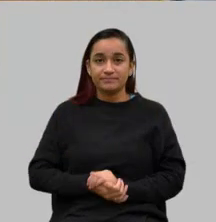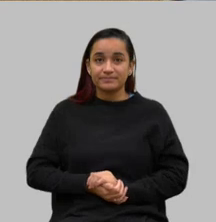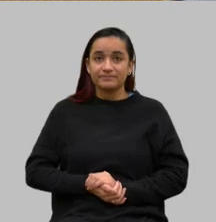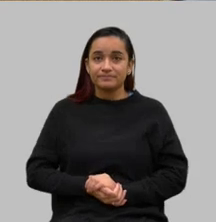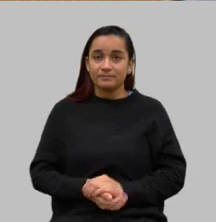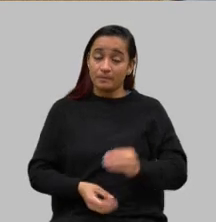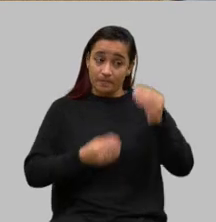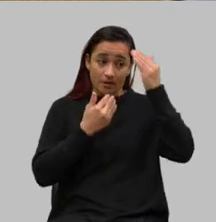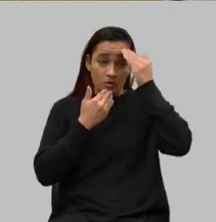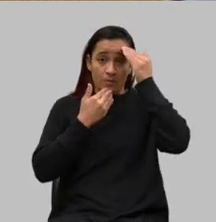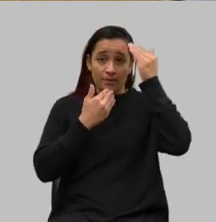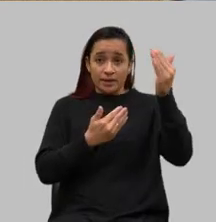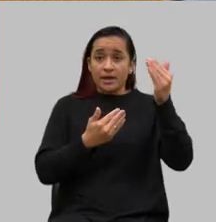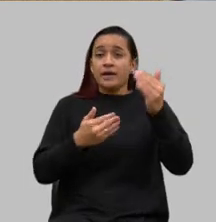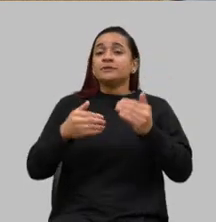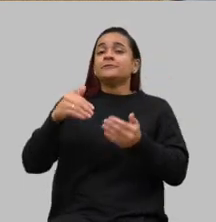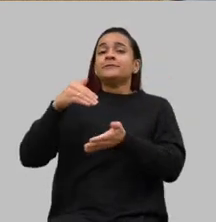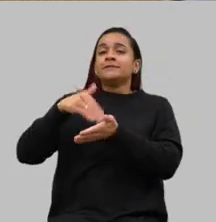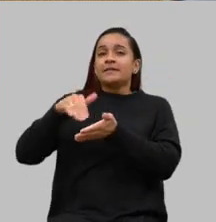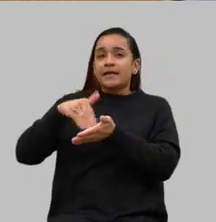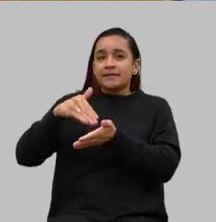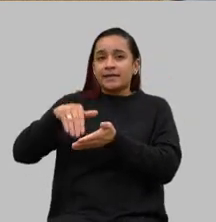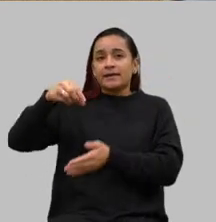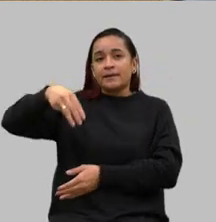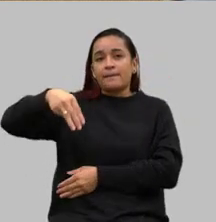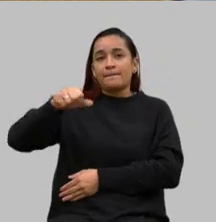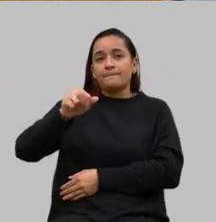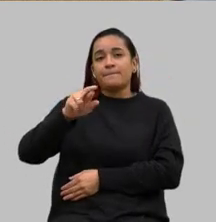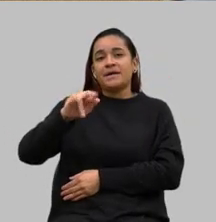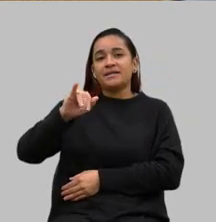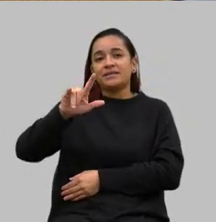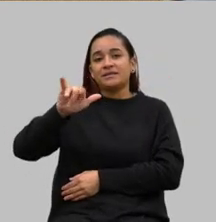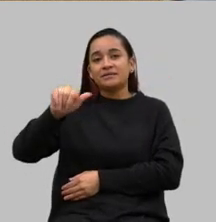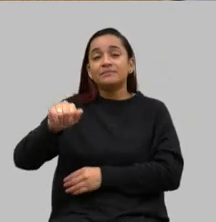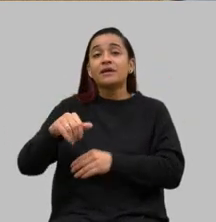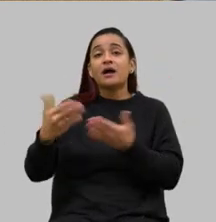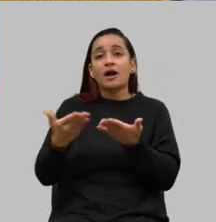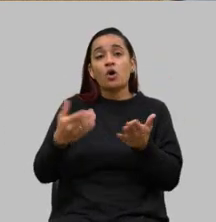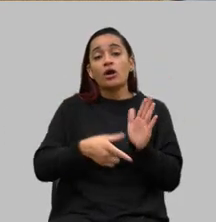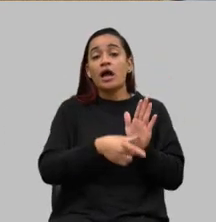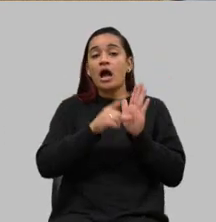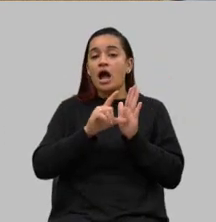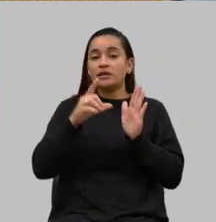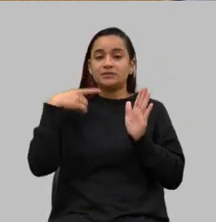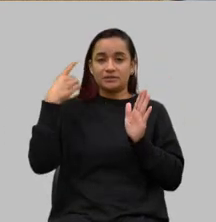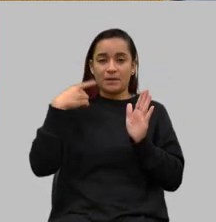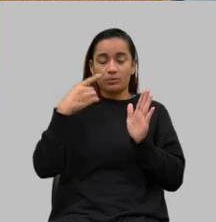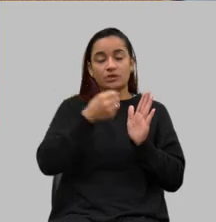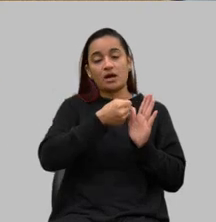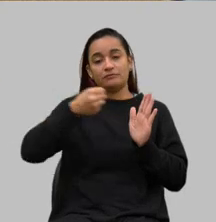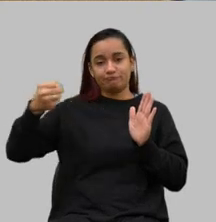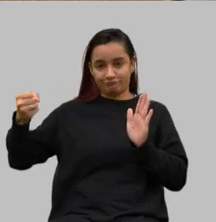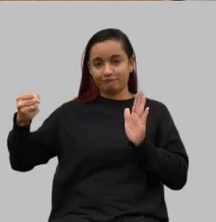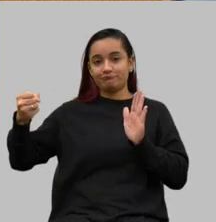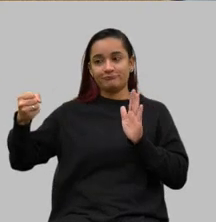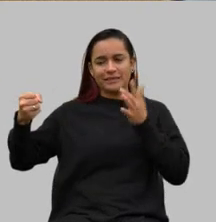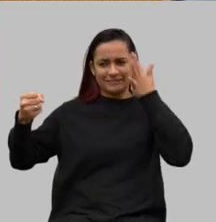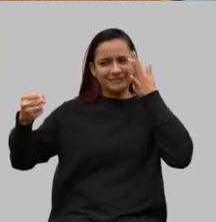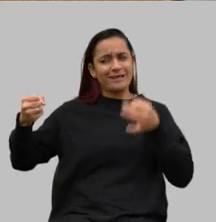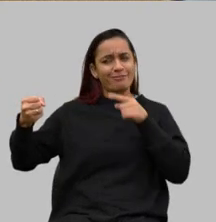secretária marí antes de passar a palavra pra deputada Beatriz que eu tenho certeza que ela terá